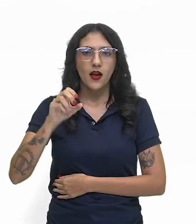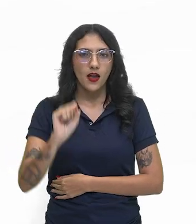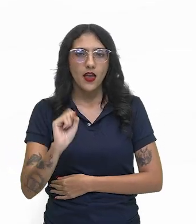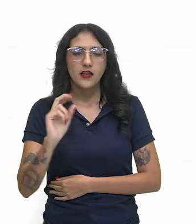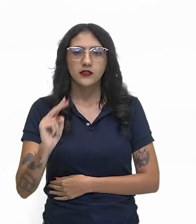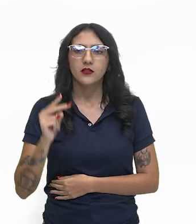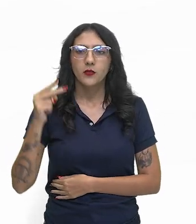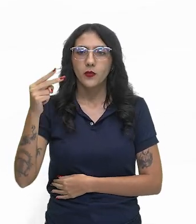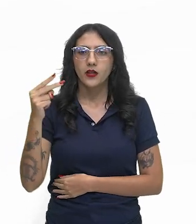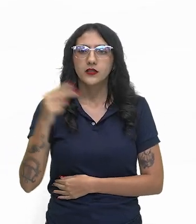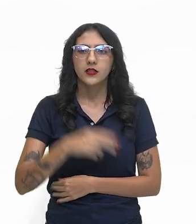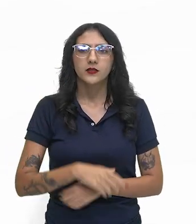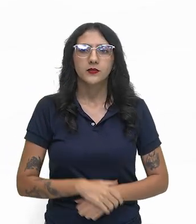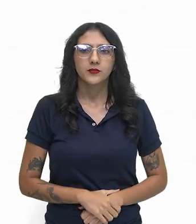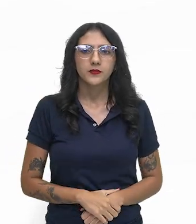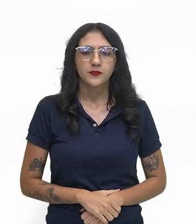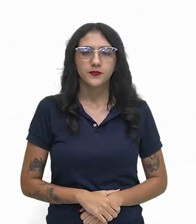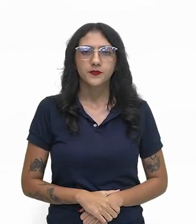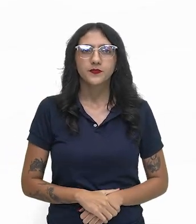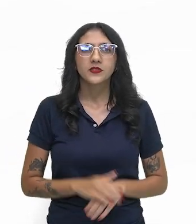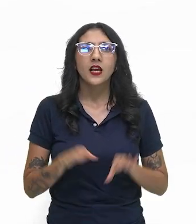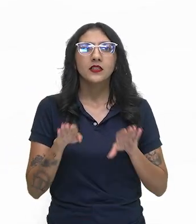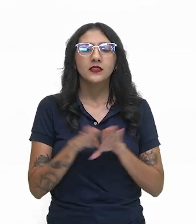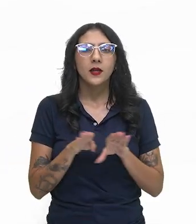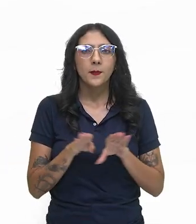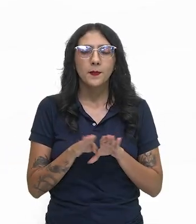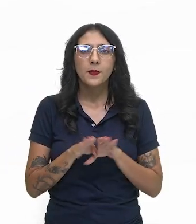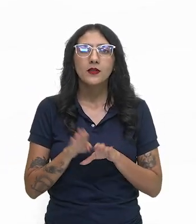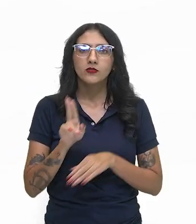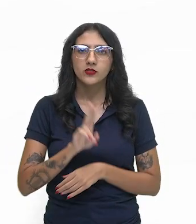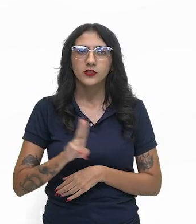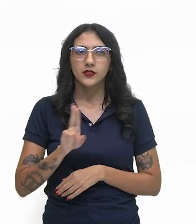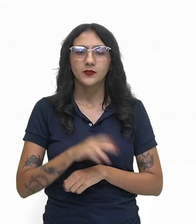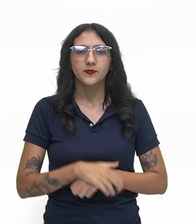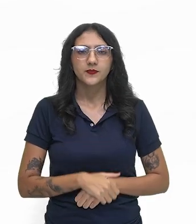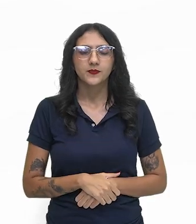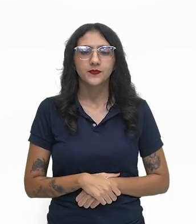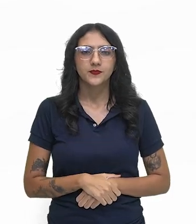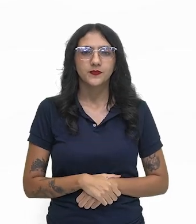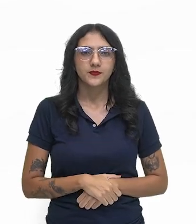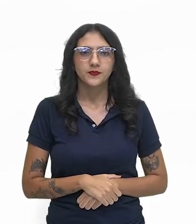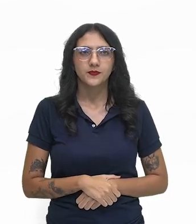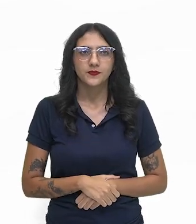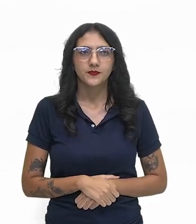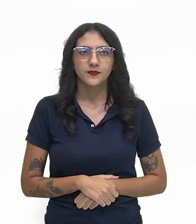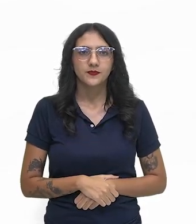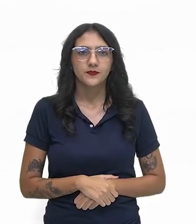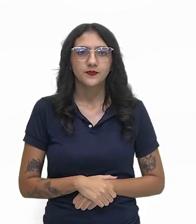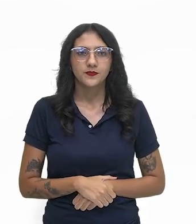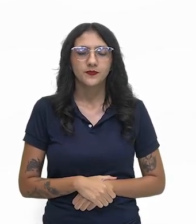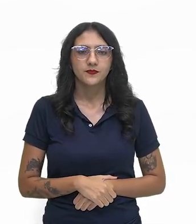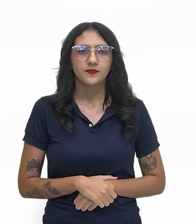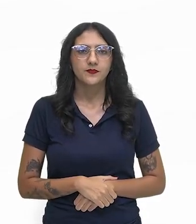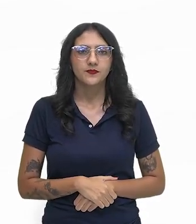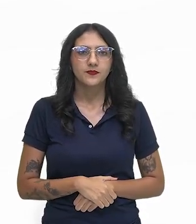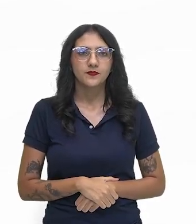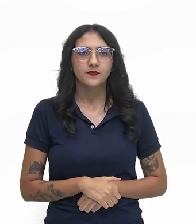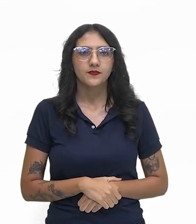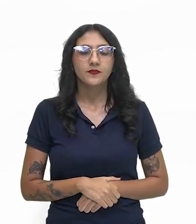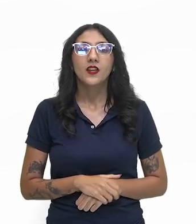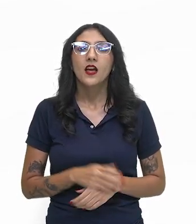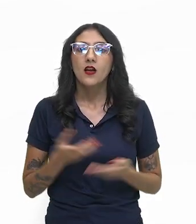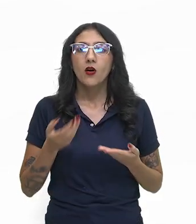do corpo, dada em quilogramas. E agora, quando envolve